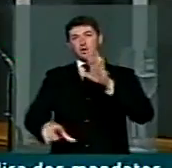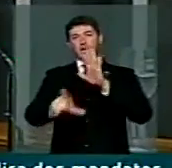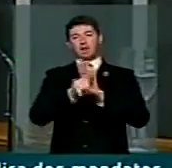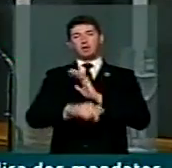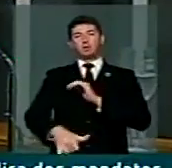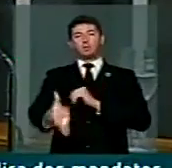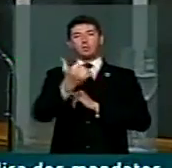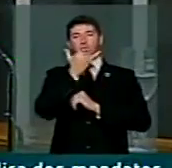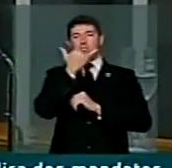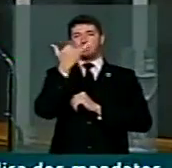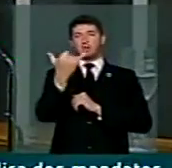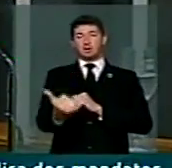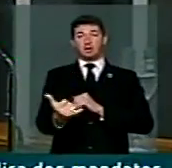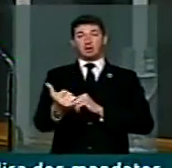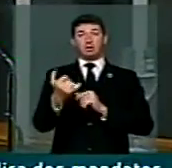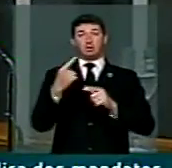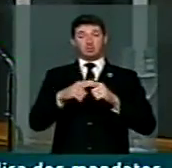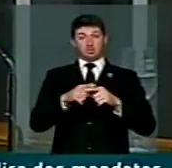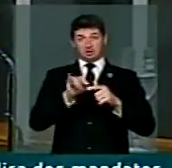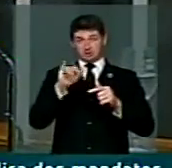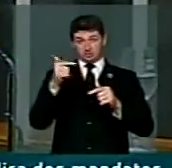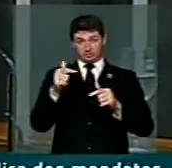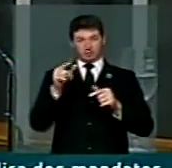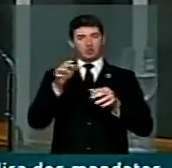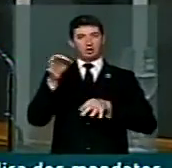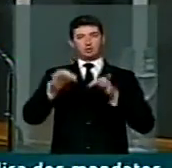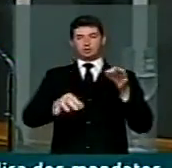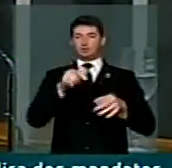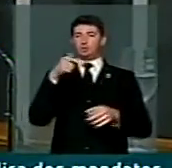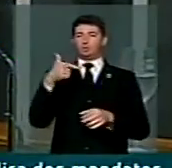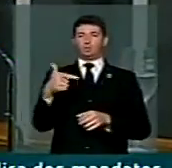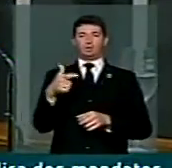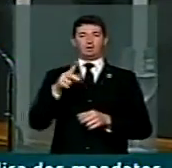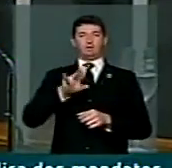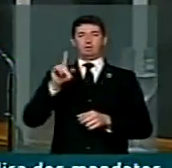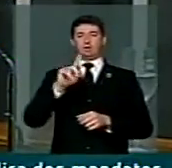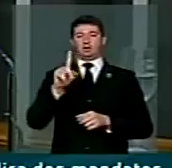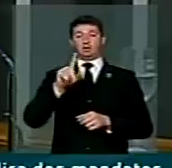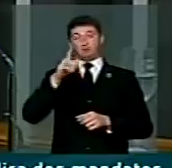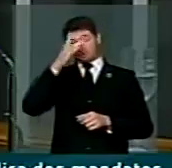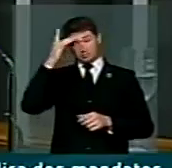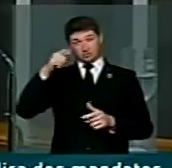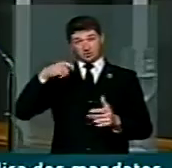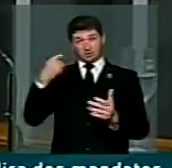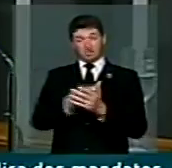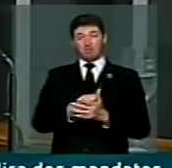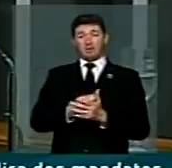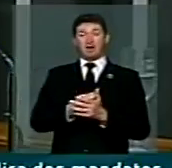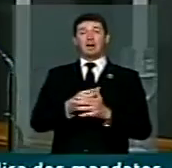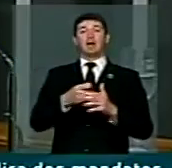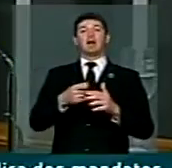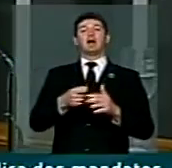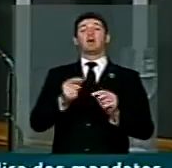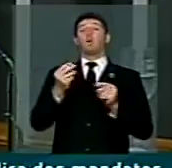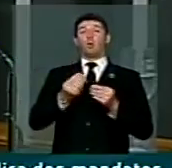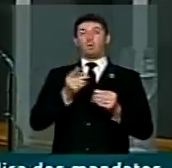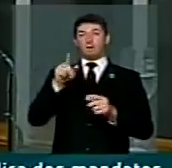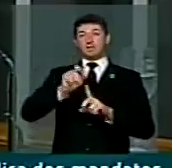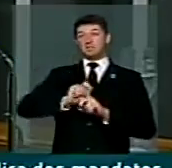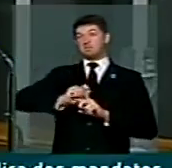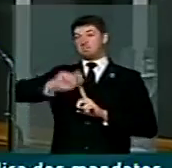anistia, sem o que não se fará justiça aos que pagaram com exílio,